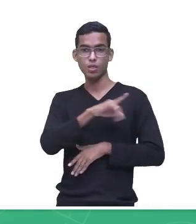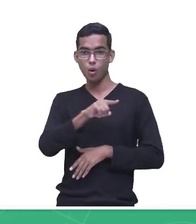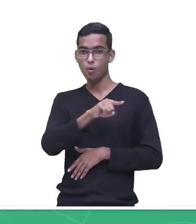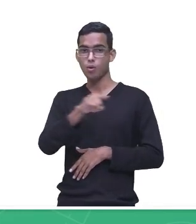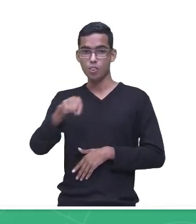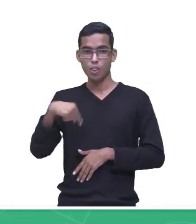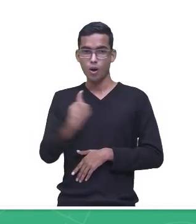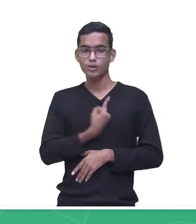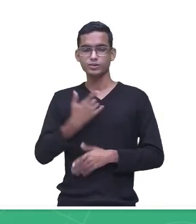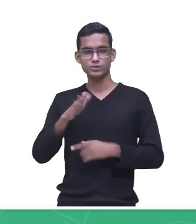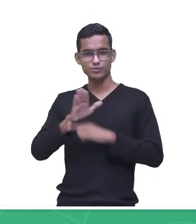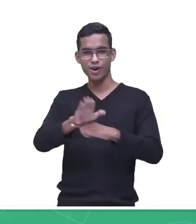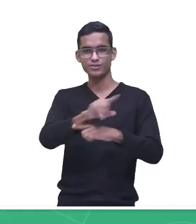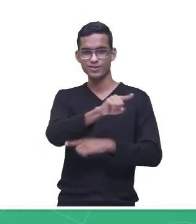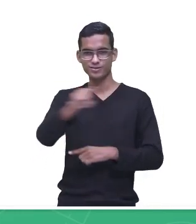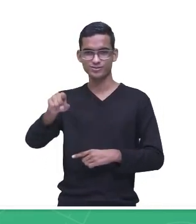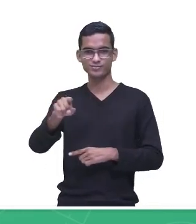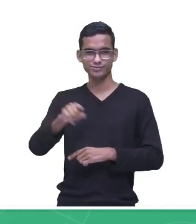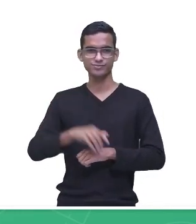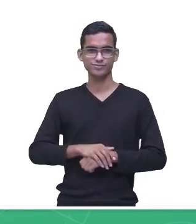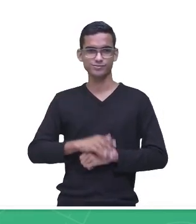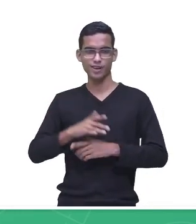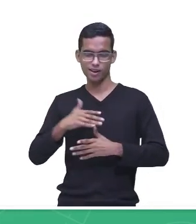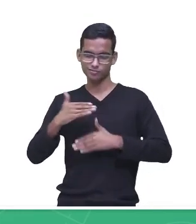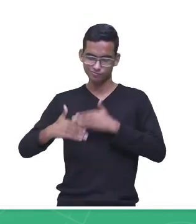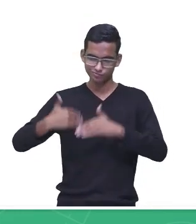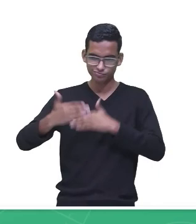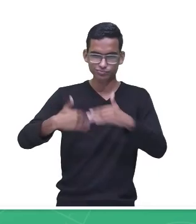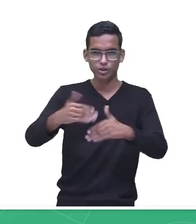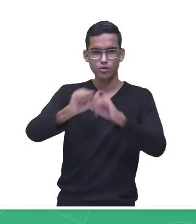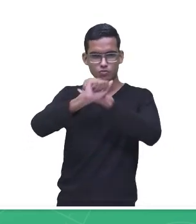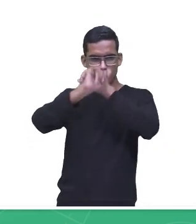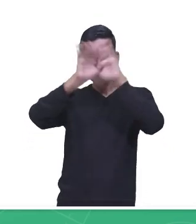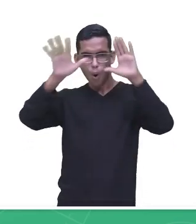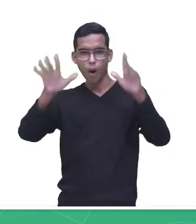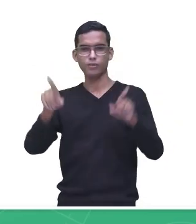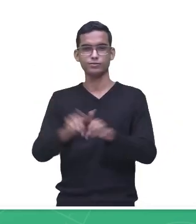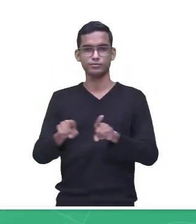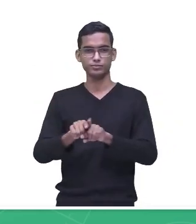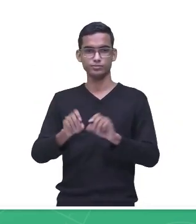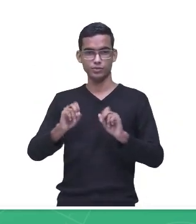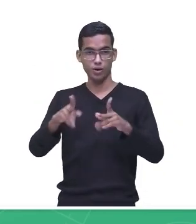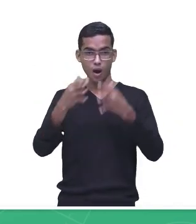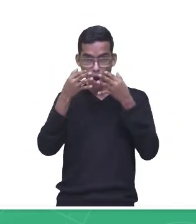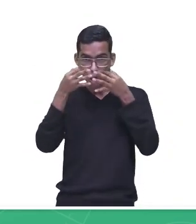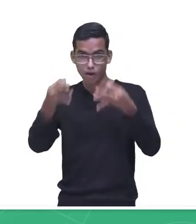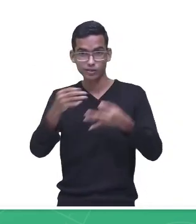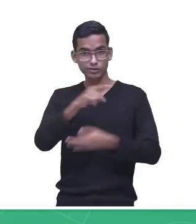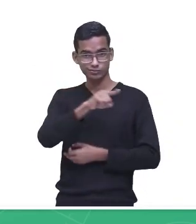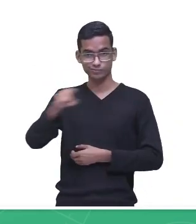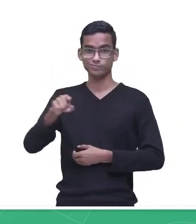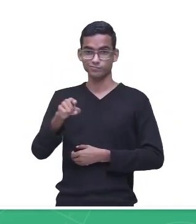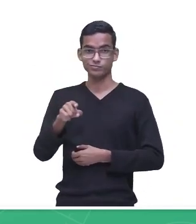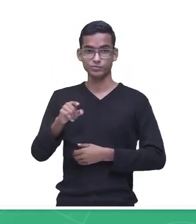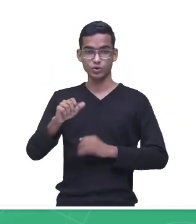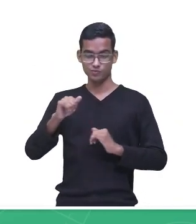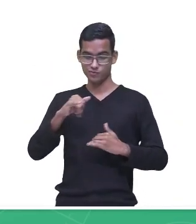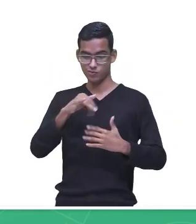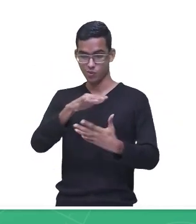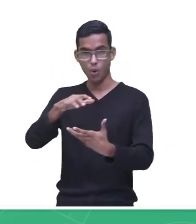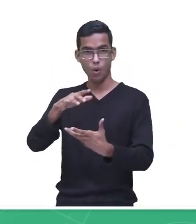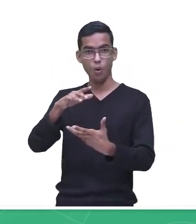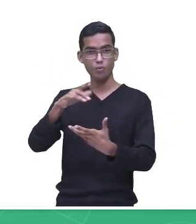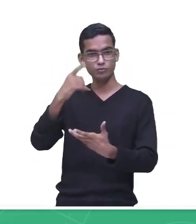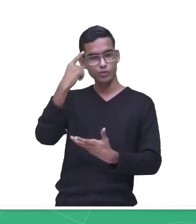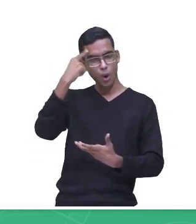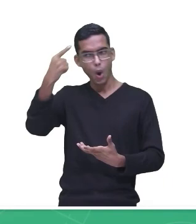também nesse processo aí, para ajudar vocês a entenderem, a compreenderem um pouco isso daí. Preste atenção, porque o mundo das ideias,